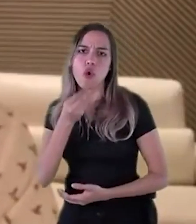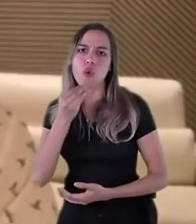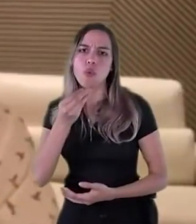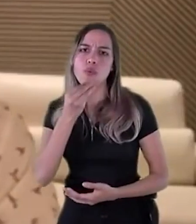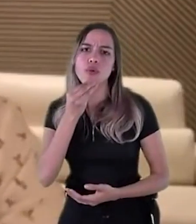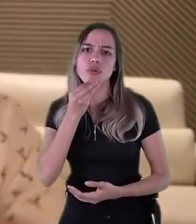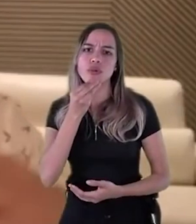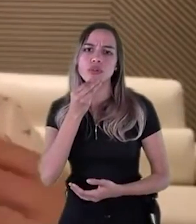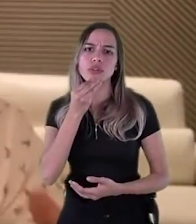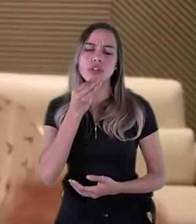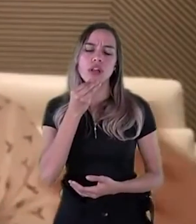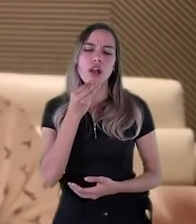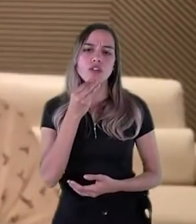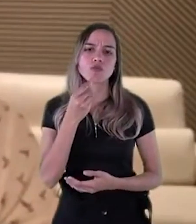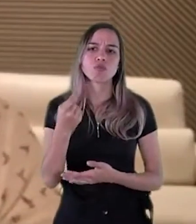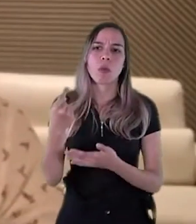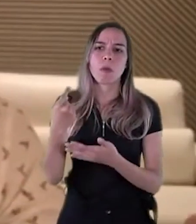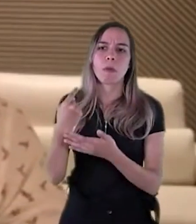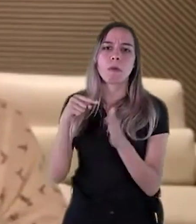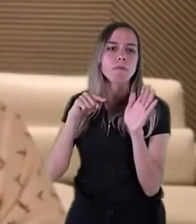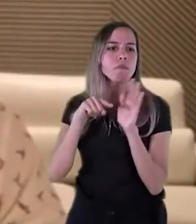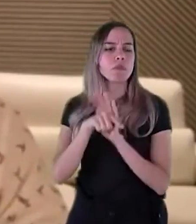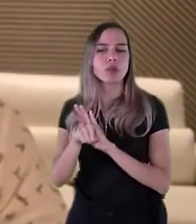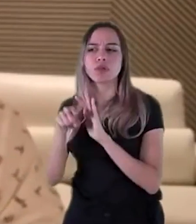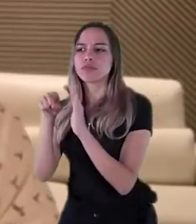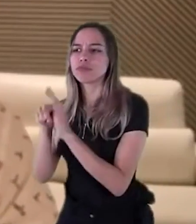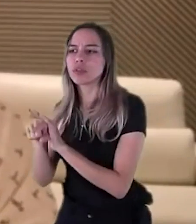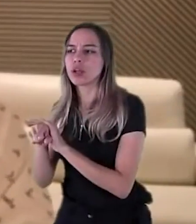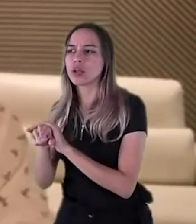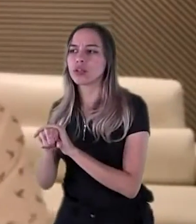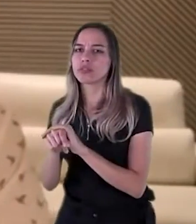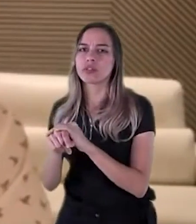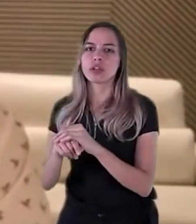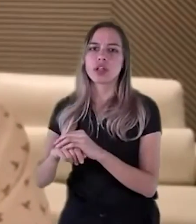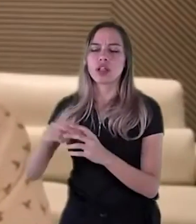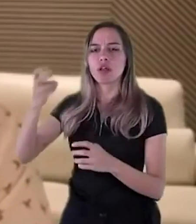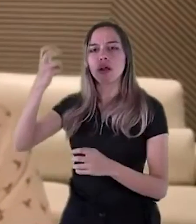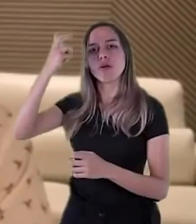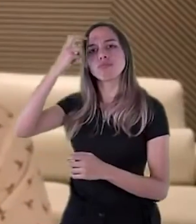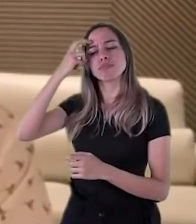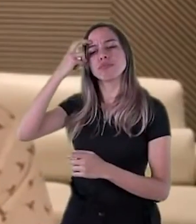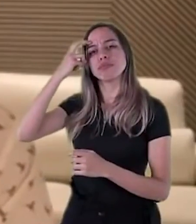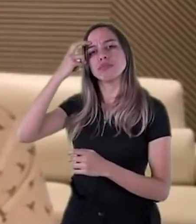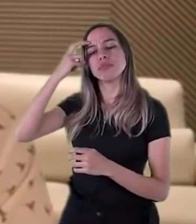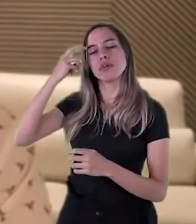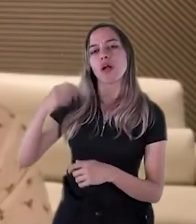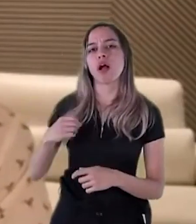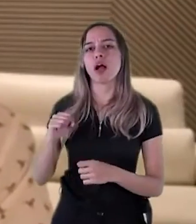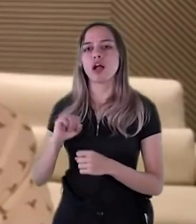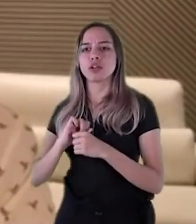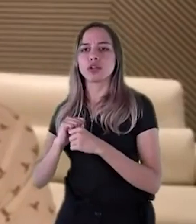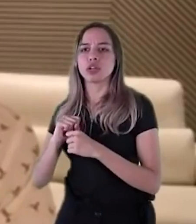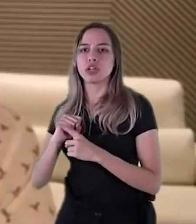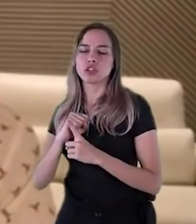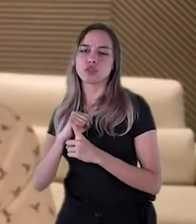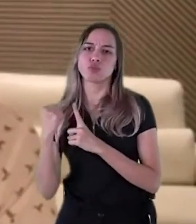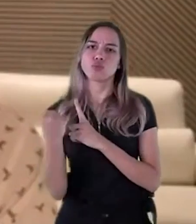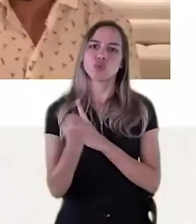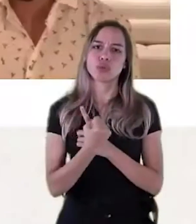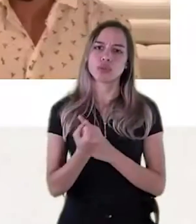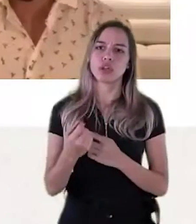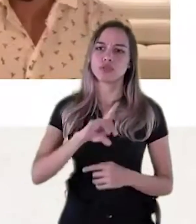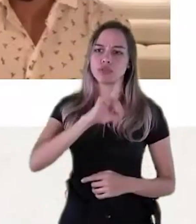discurso que possa tratar as questões urgentes da cultura, da sociedade no dia de hoje. Muito obrigado,